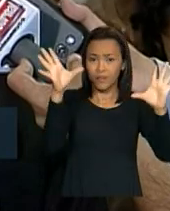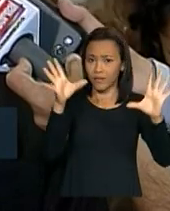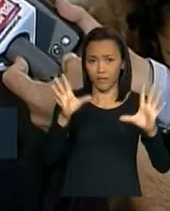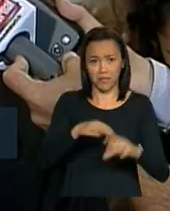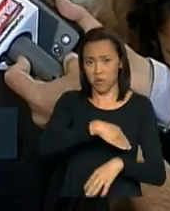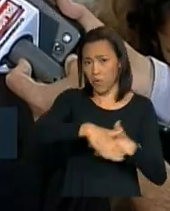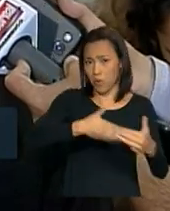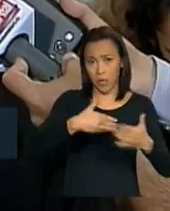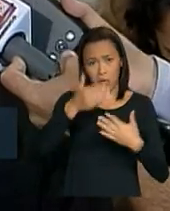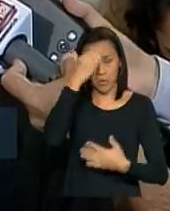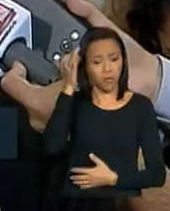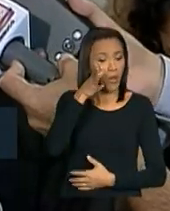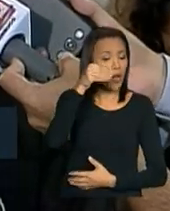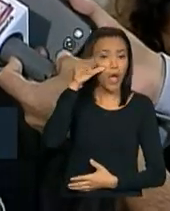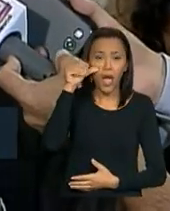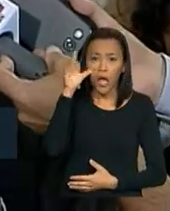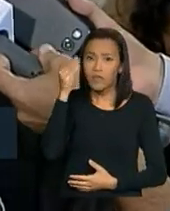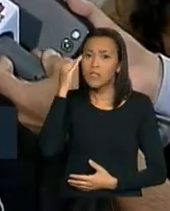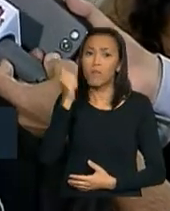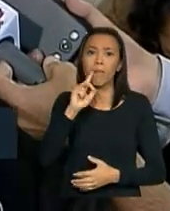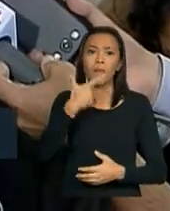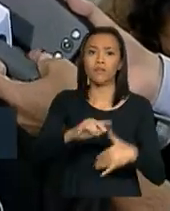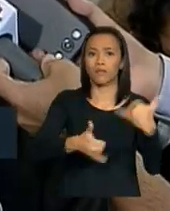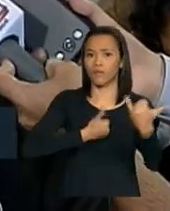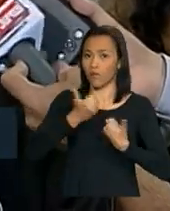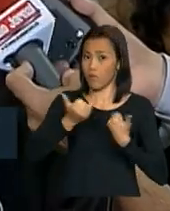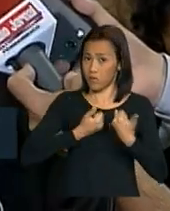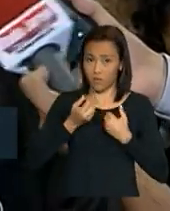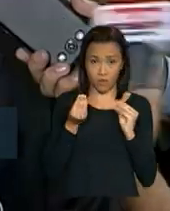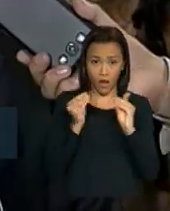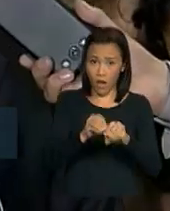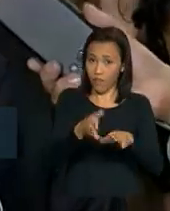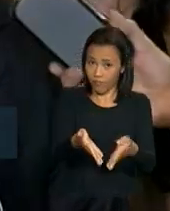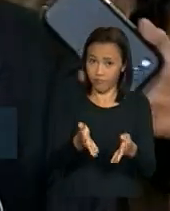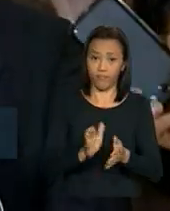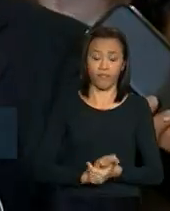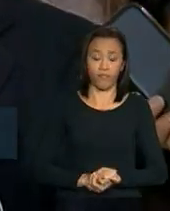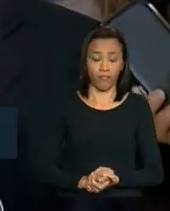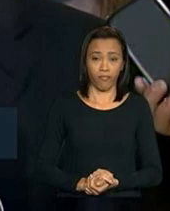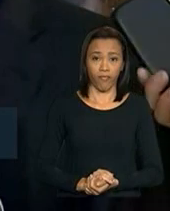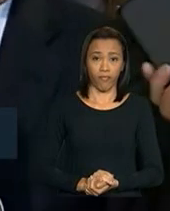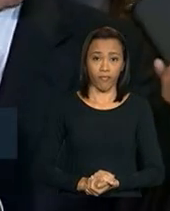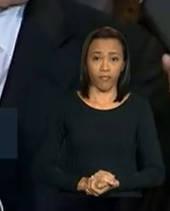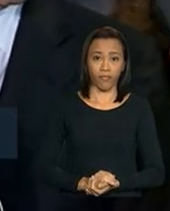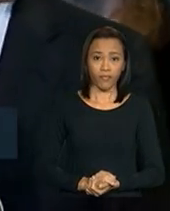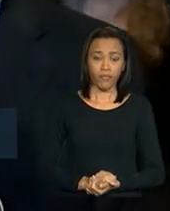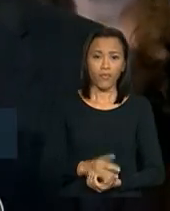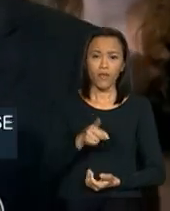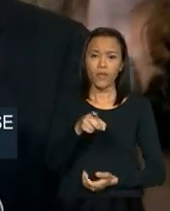é público, está lá disponibilizado no Ministério, no Tribunal Superior Eleitoral. Ministro,